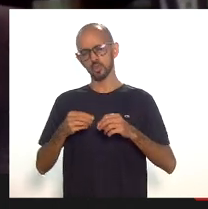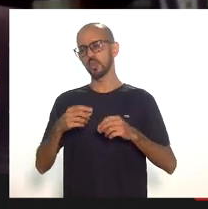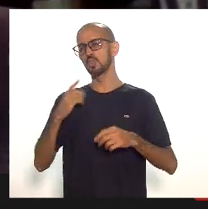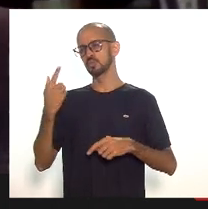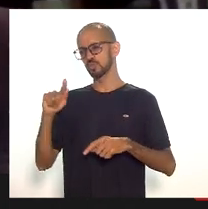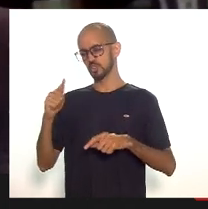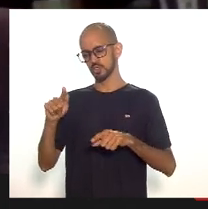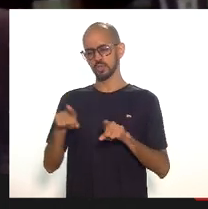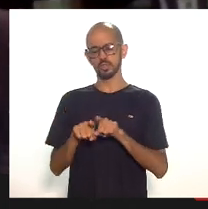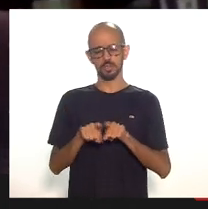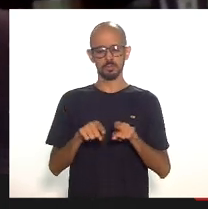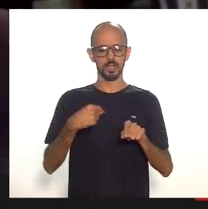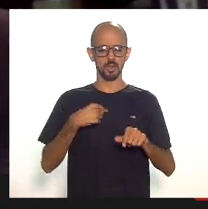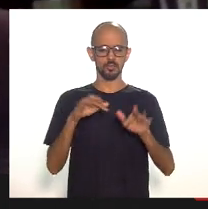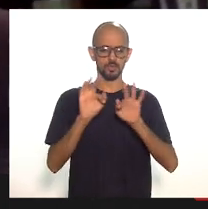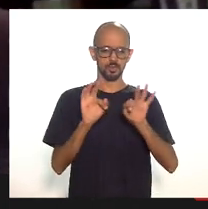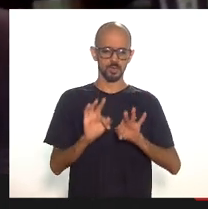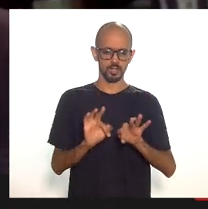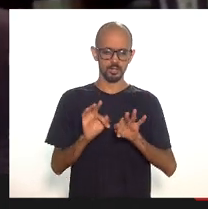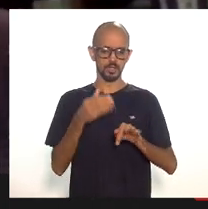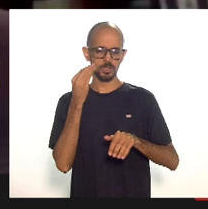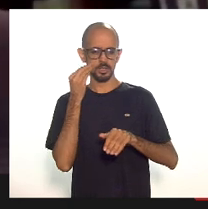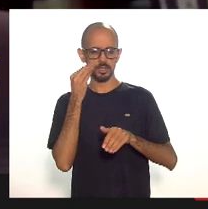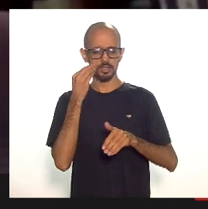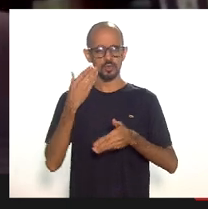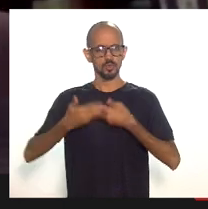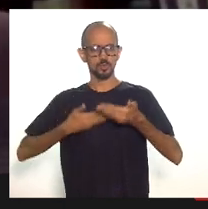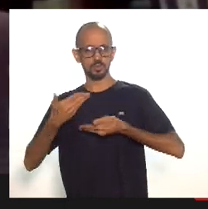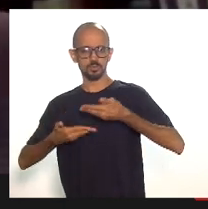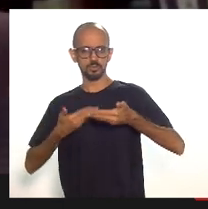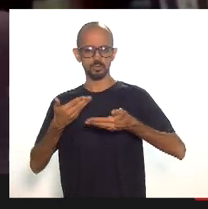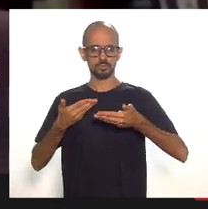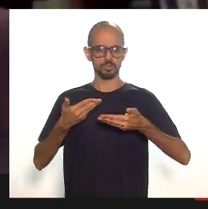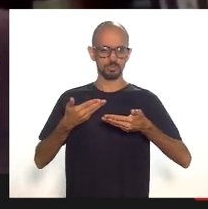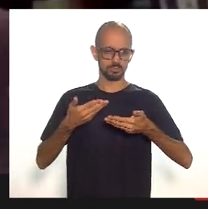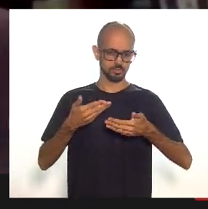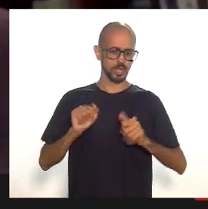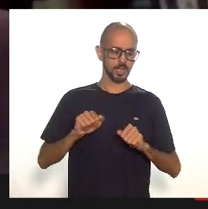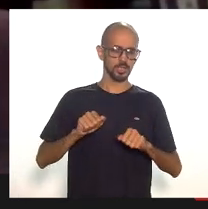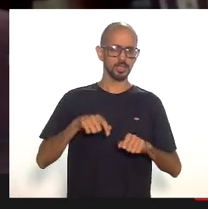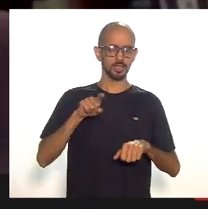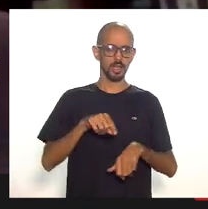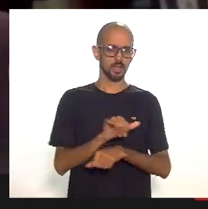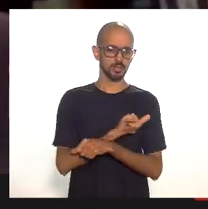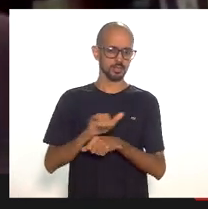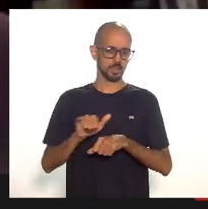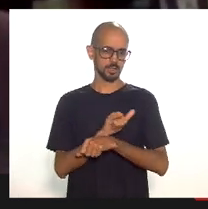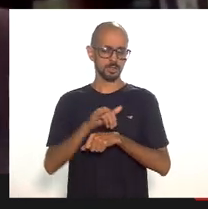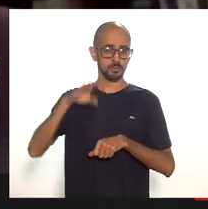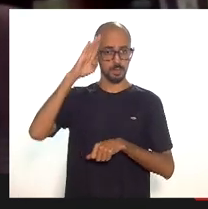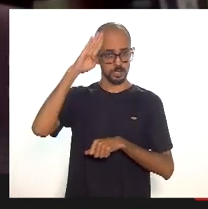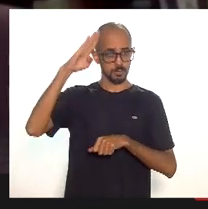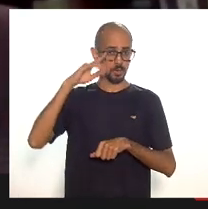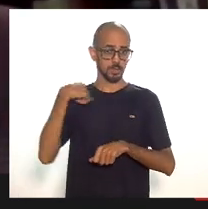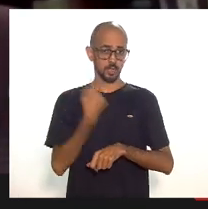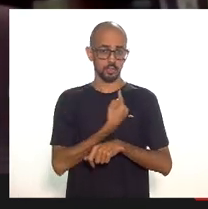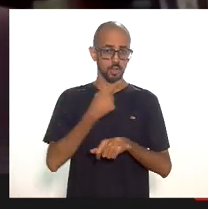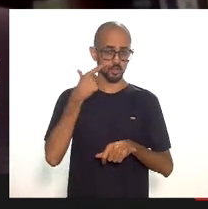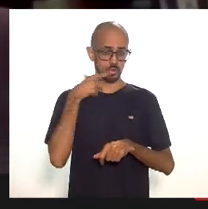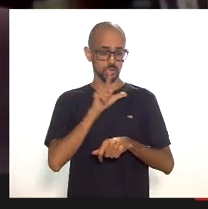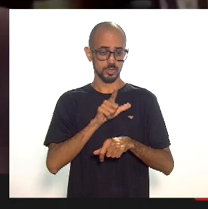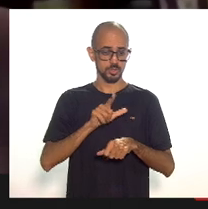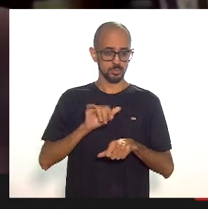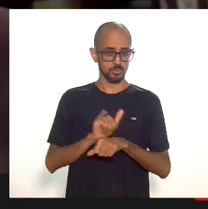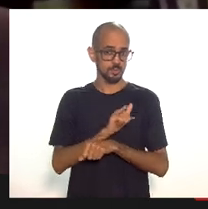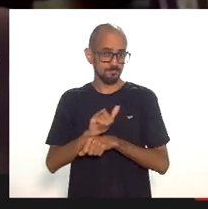em ver uma tentativa de cooperação, que é um dos elementos principais para que a gente possa canalizar